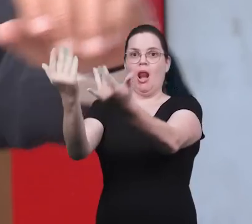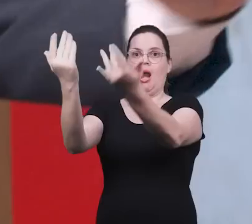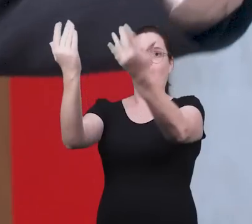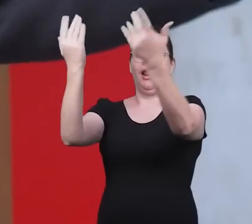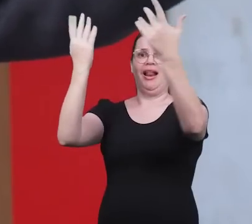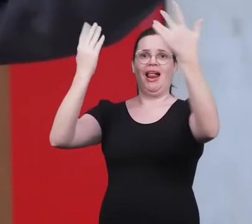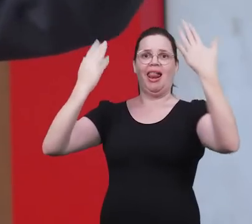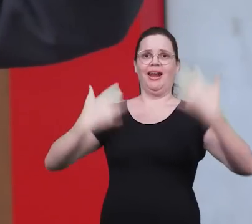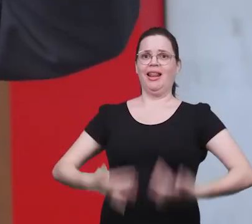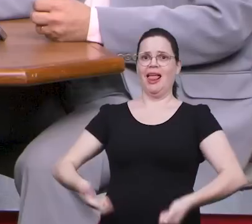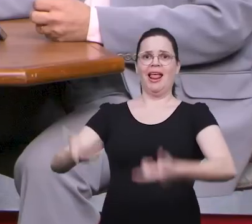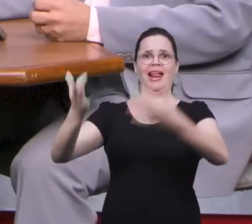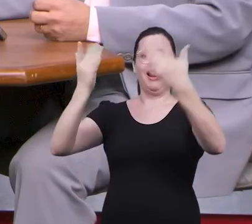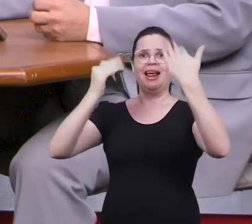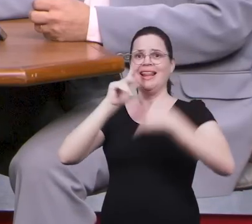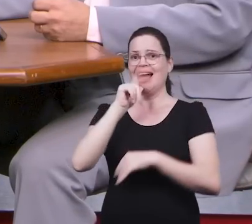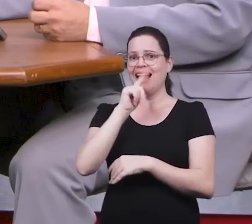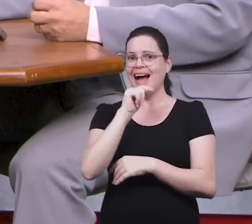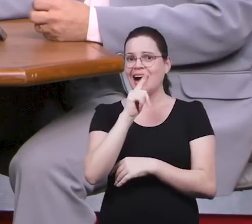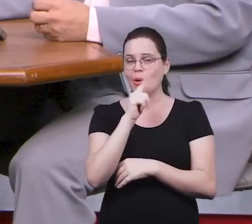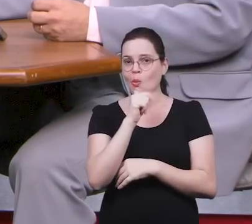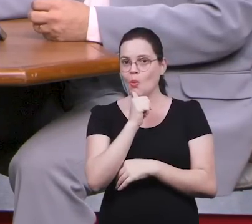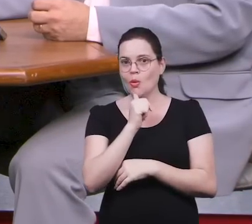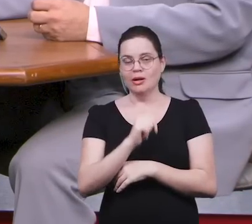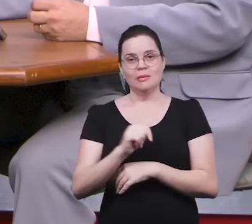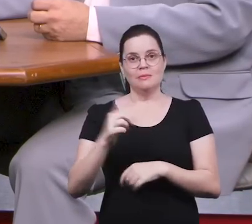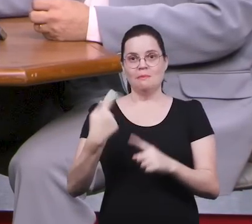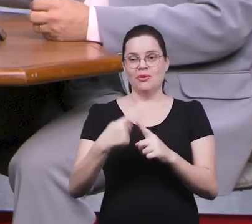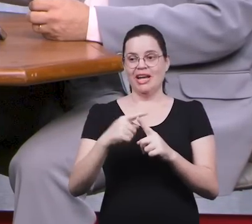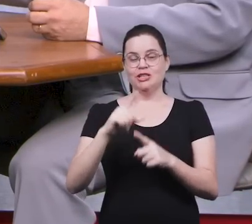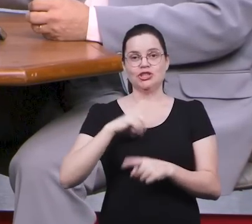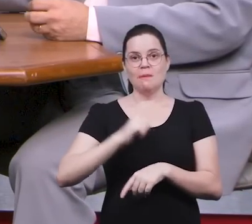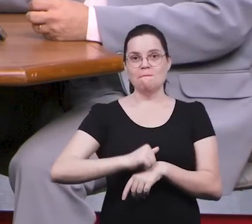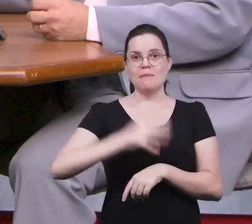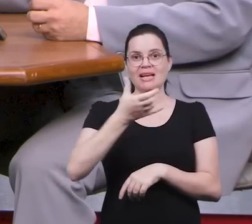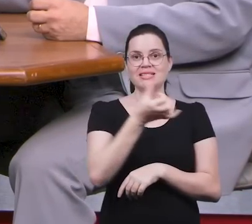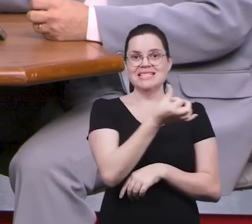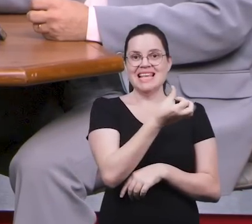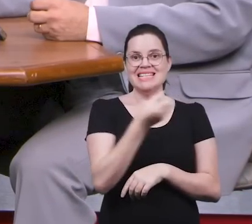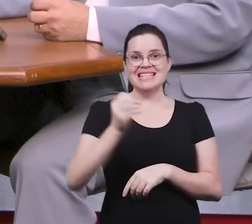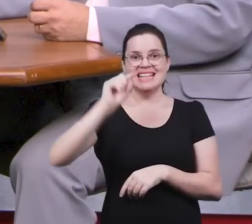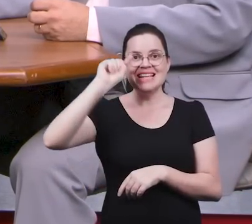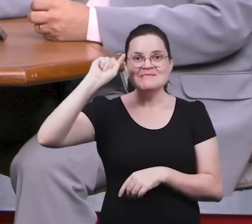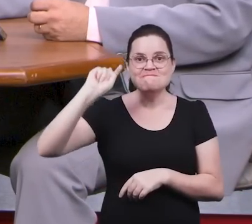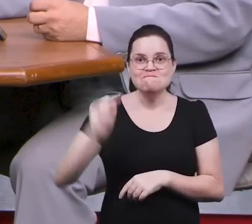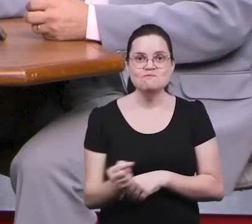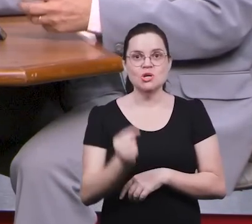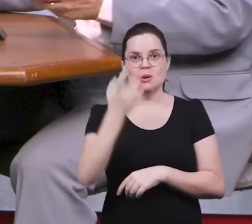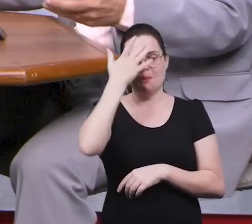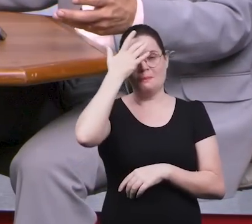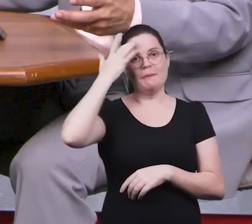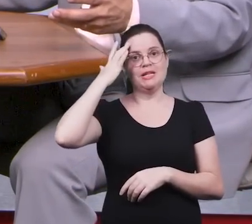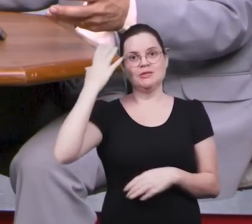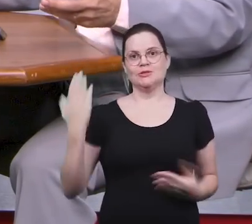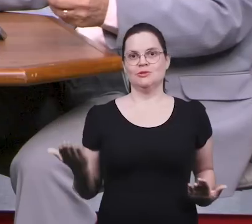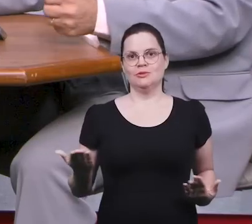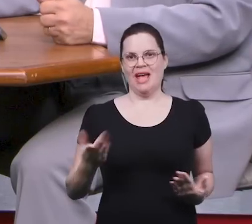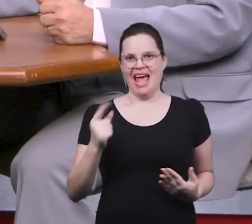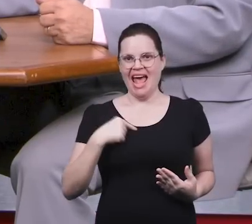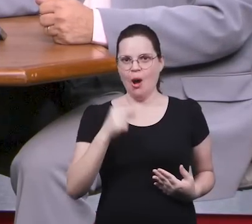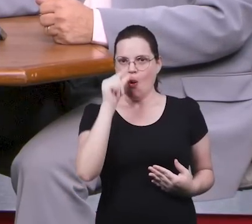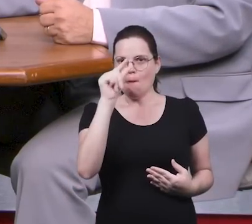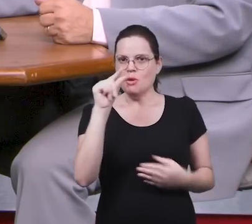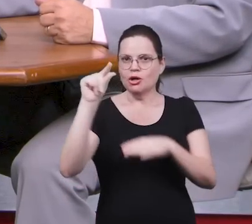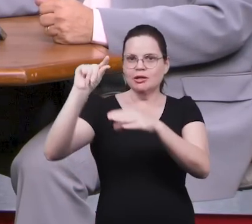de beber a mais de 600 mil pessoas. Não podia ser pouca água. Não podia ser como aquele quadro que saiu